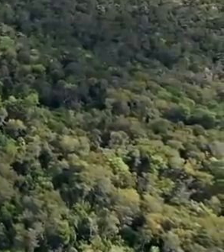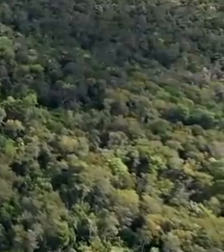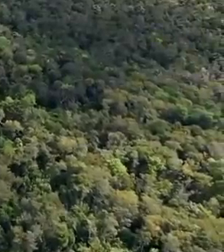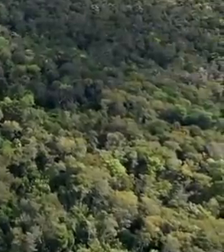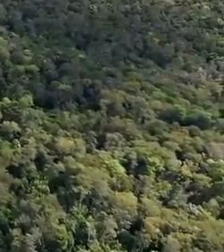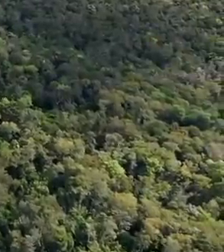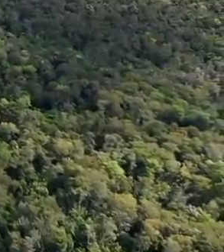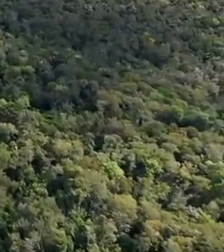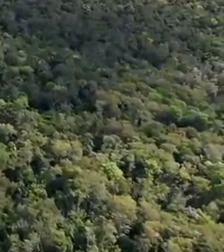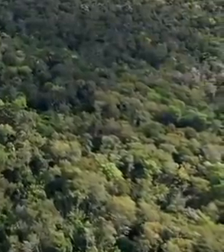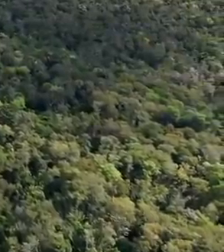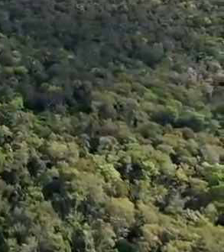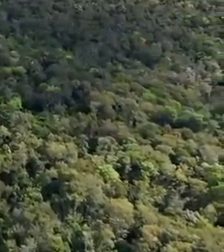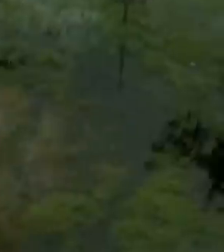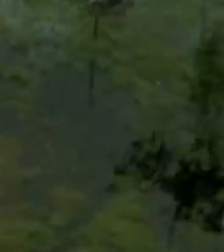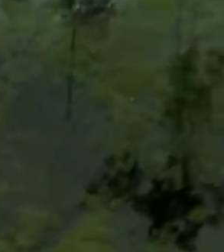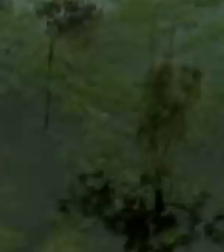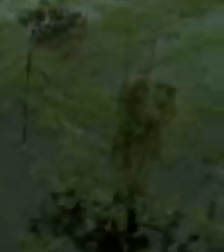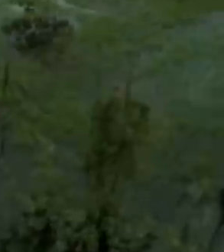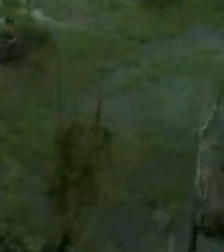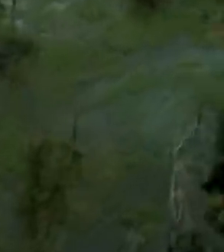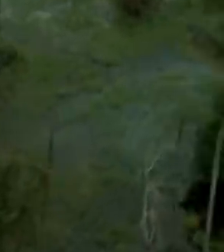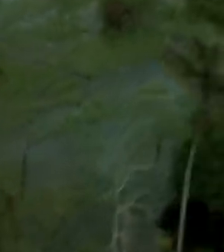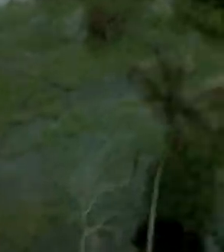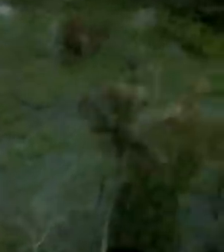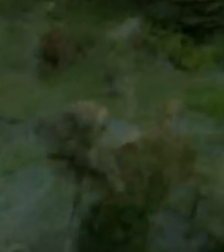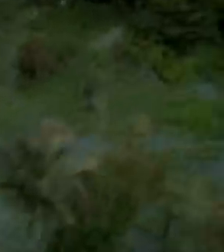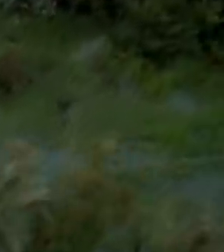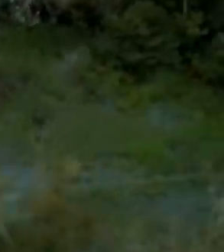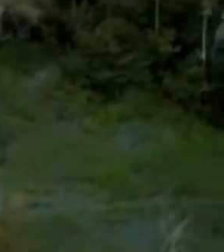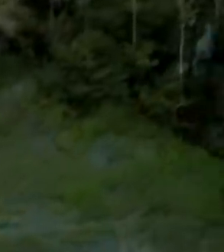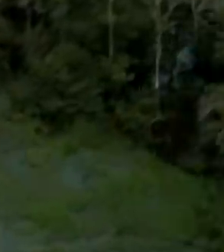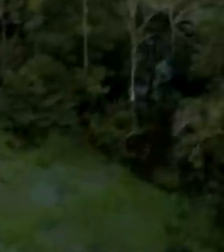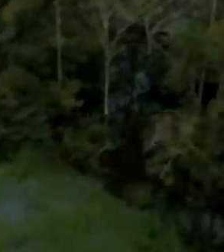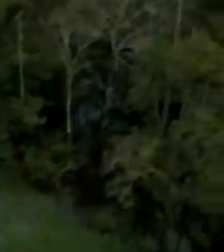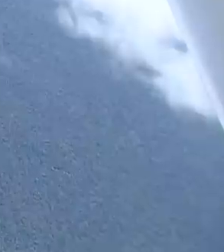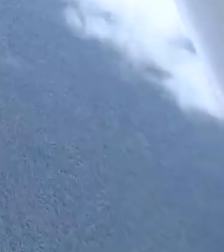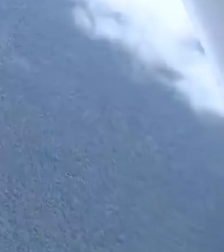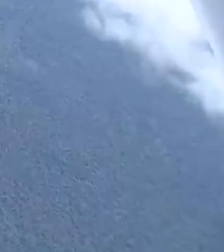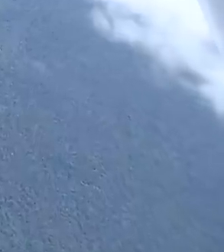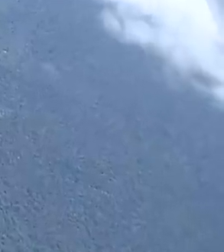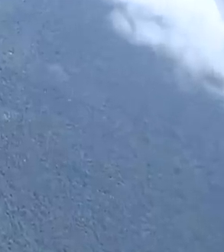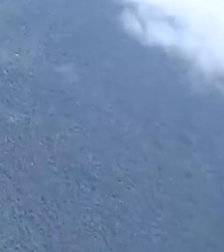E aí E aí